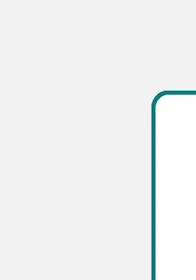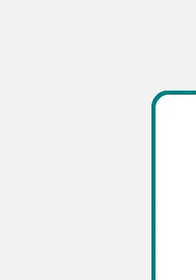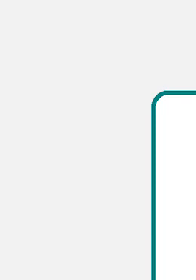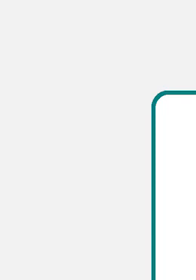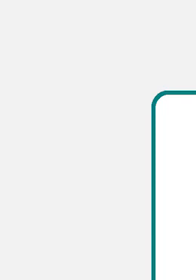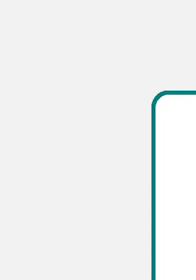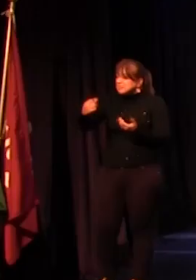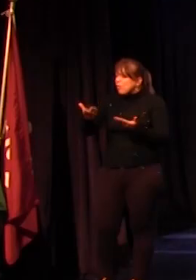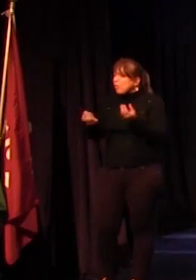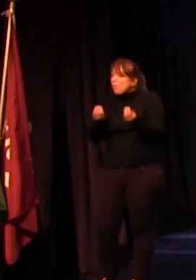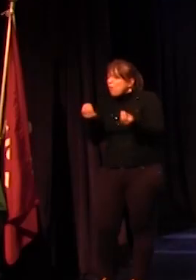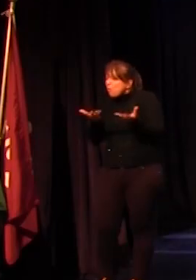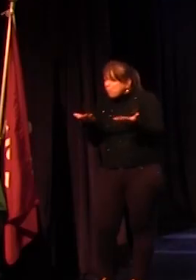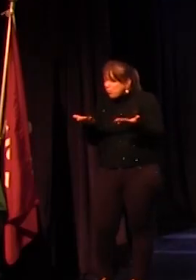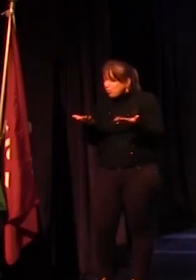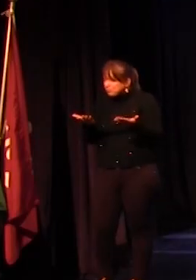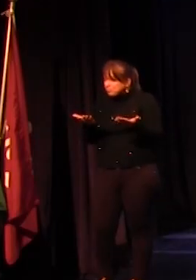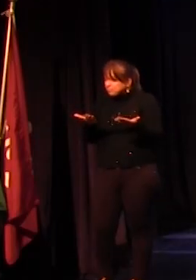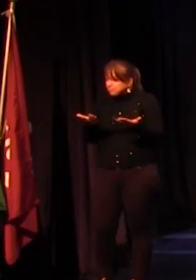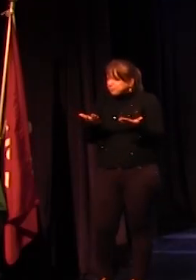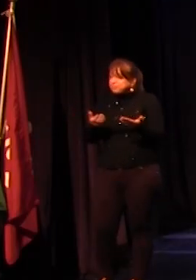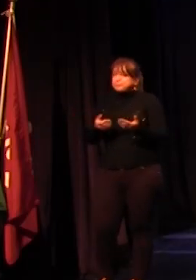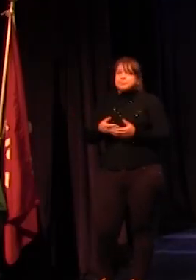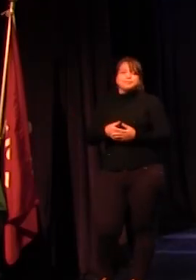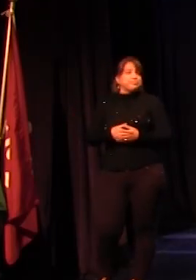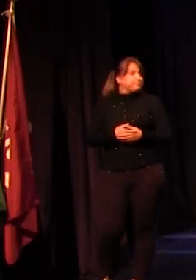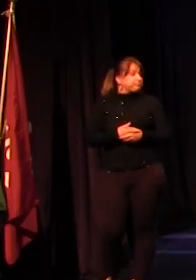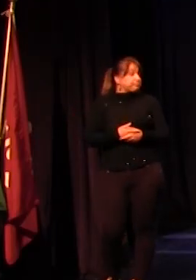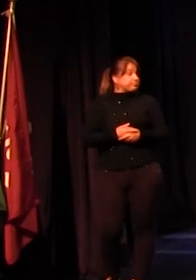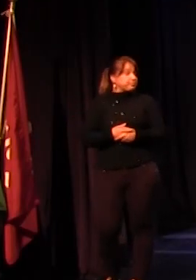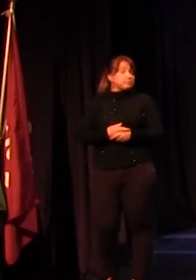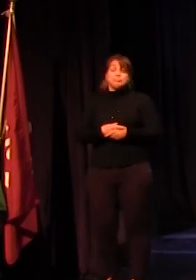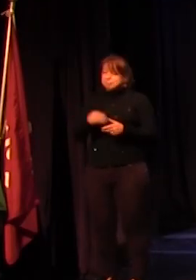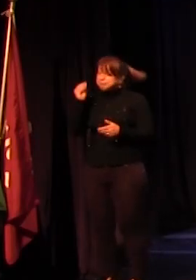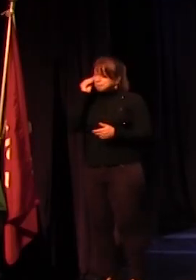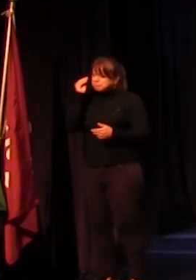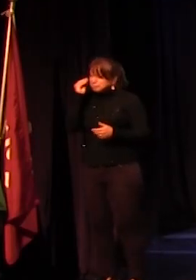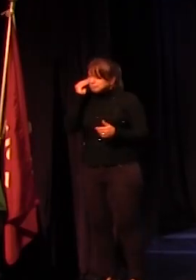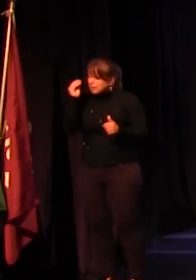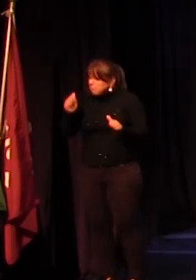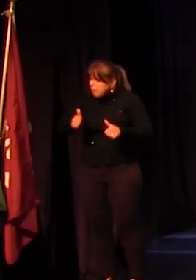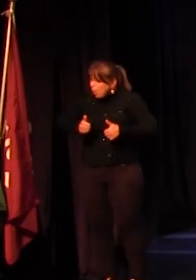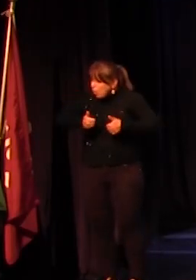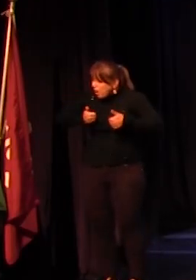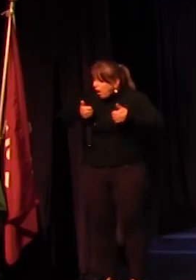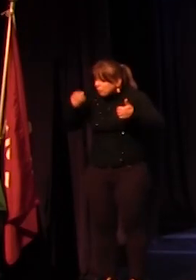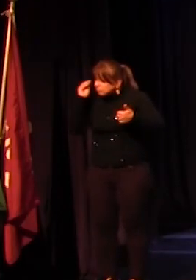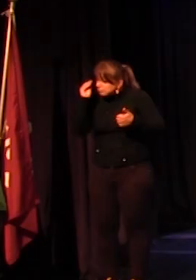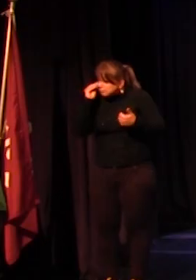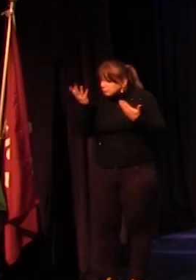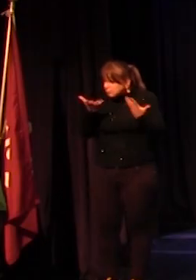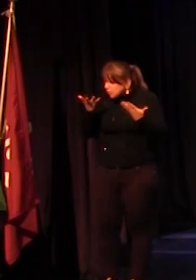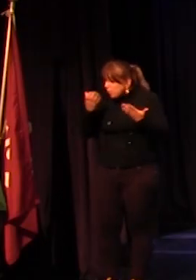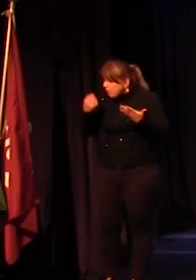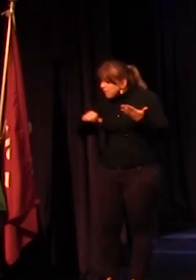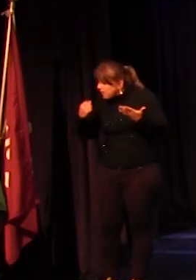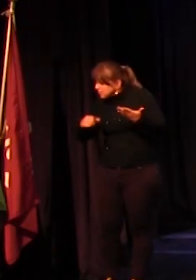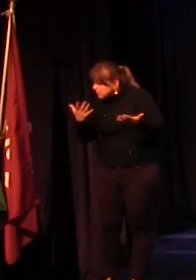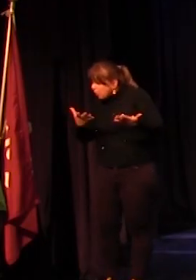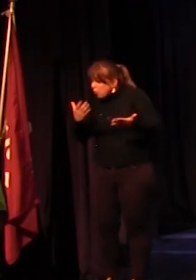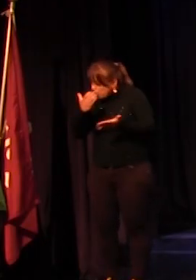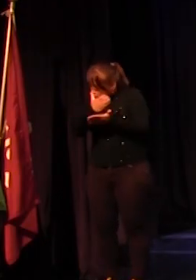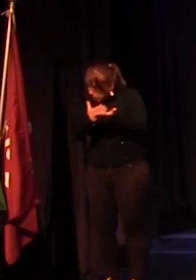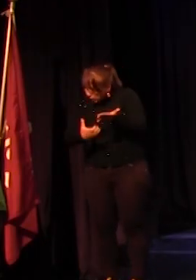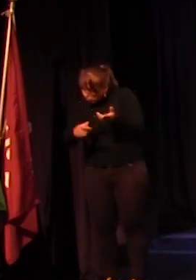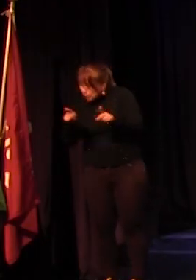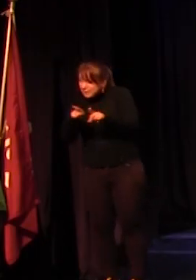a questão da avaliação, para podermos melhorar, então pensar na avaliação, a avaliação do